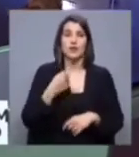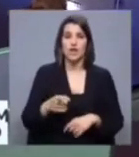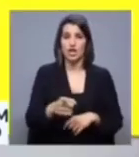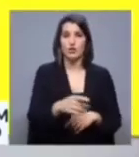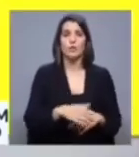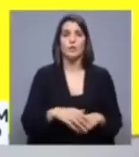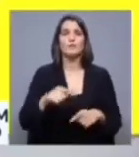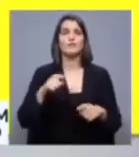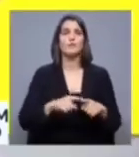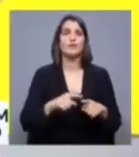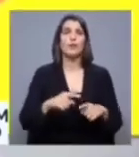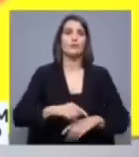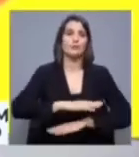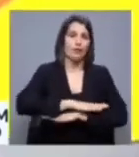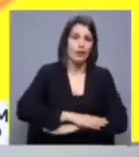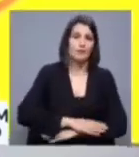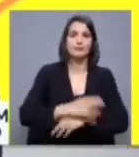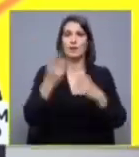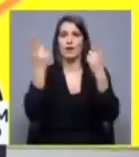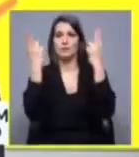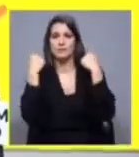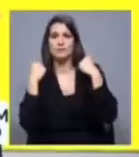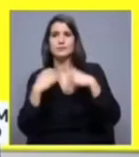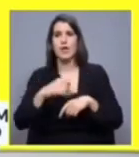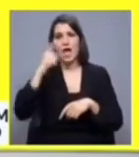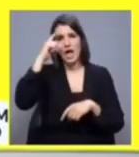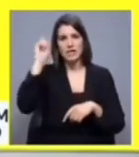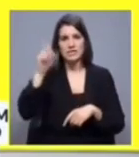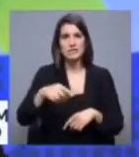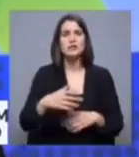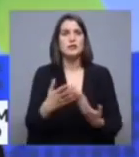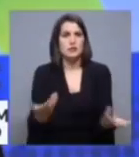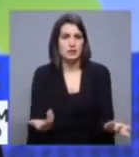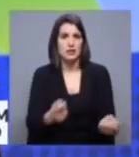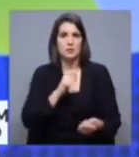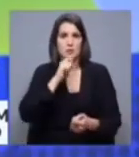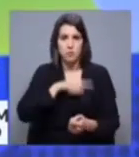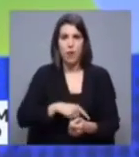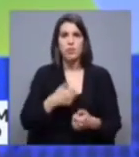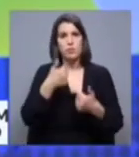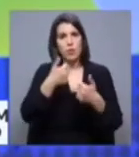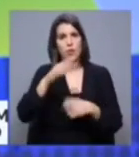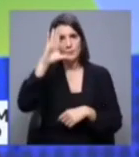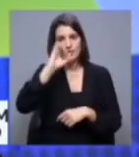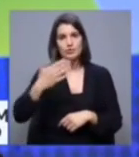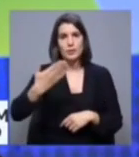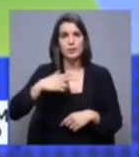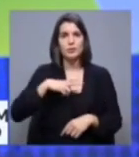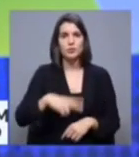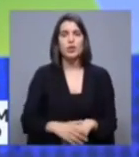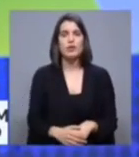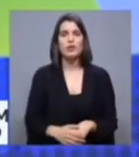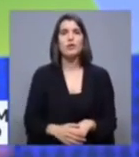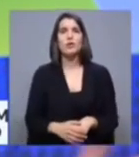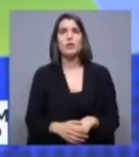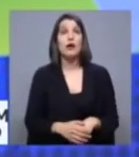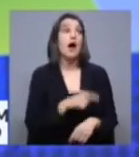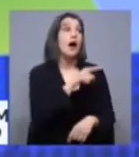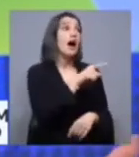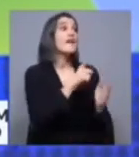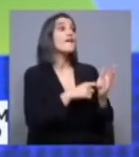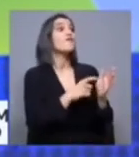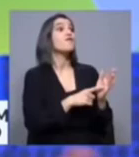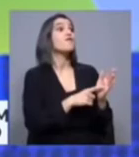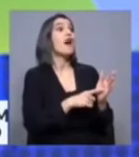citar, servente, submisso, traidor, pergunto, acha que pode ser um bom Primeiro-Ministro de Portugal? Falta aí